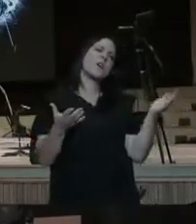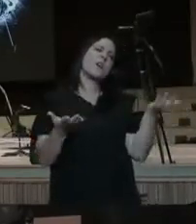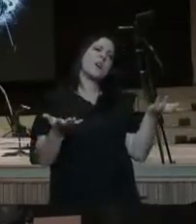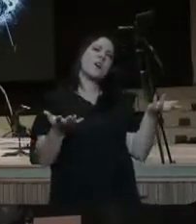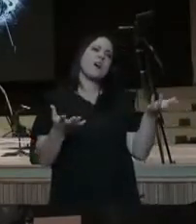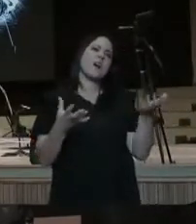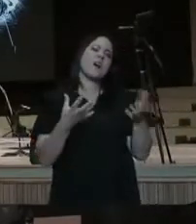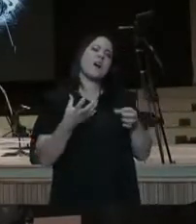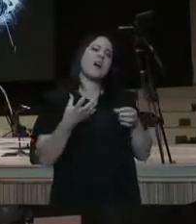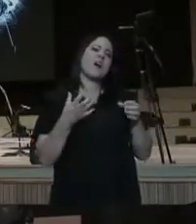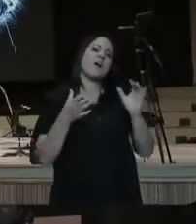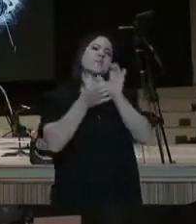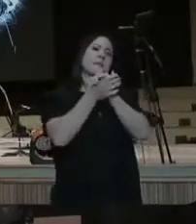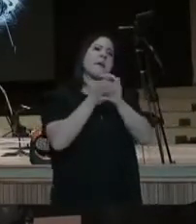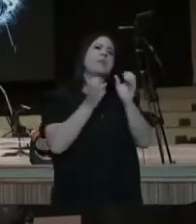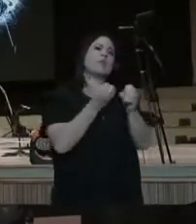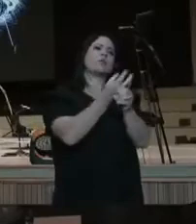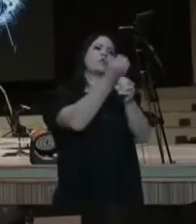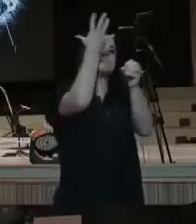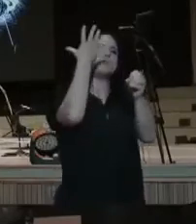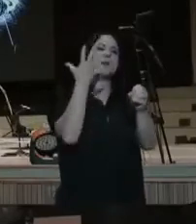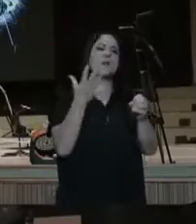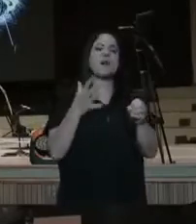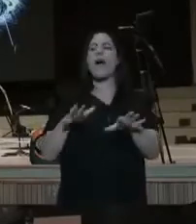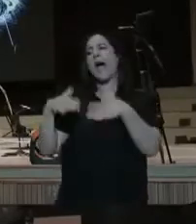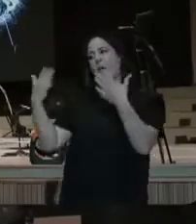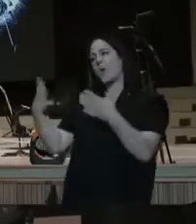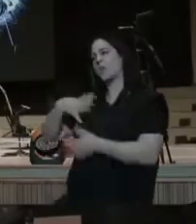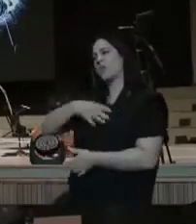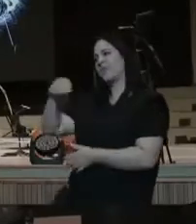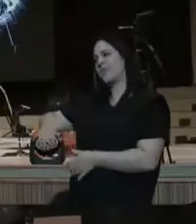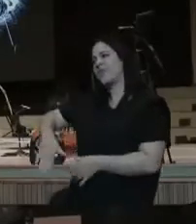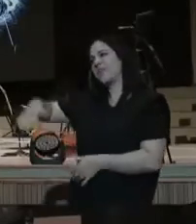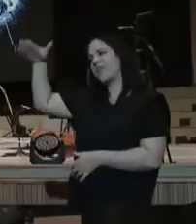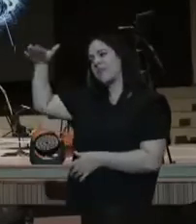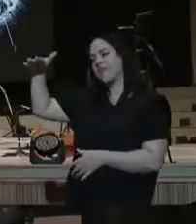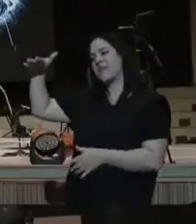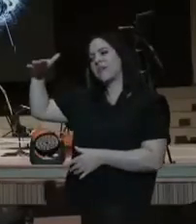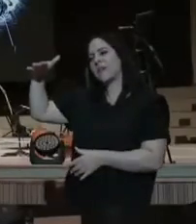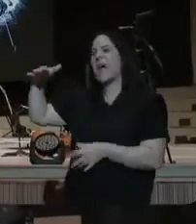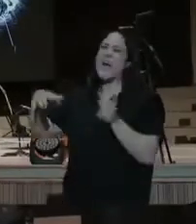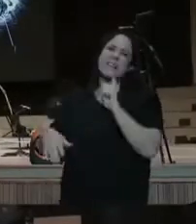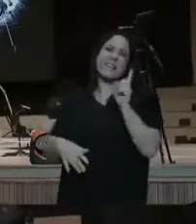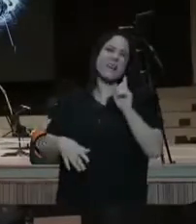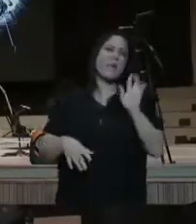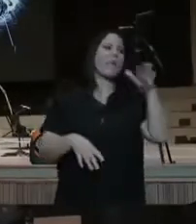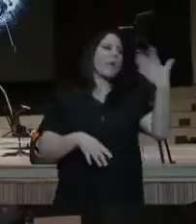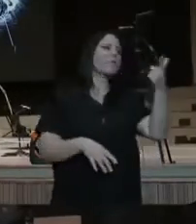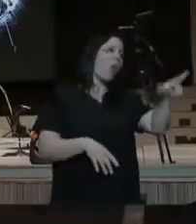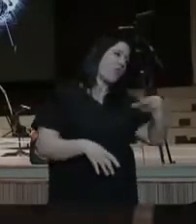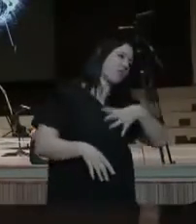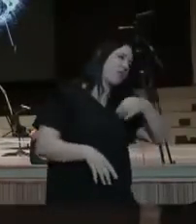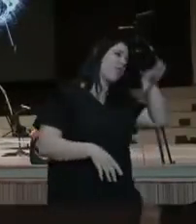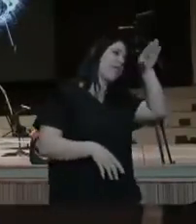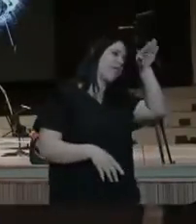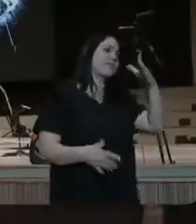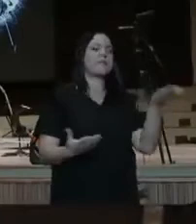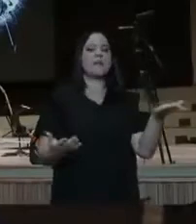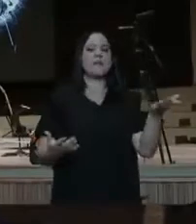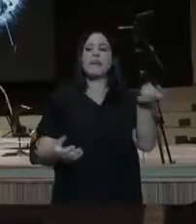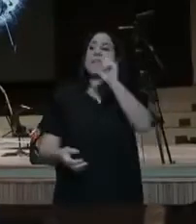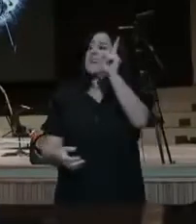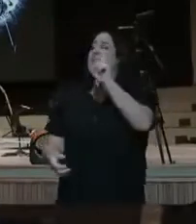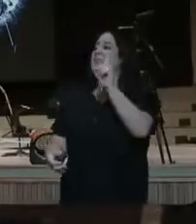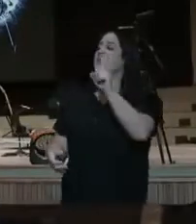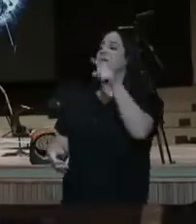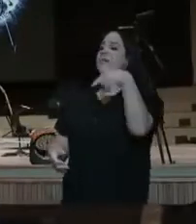a lua de mel não quando o menino crescer não quando o outro menino crescer não